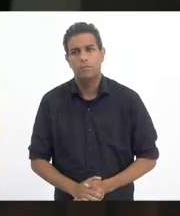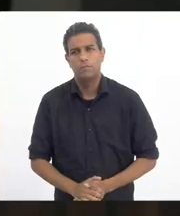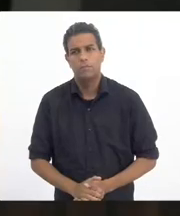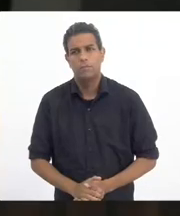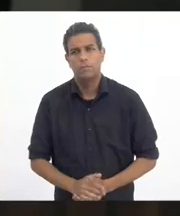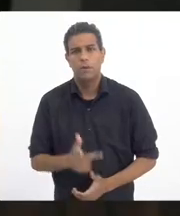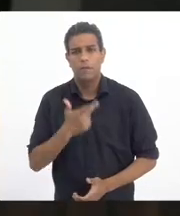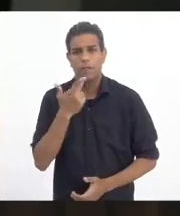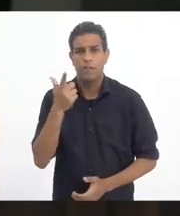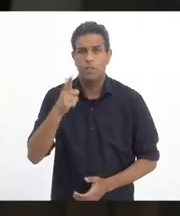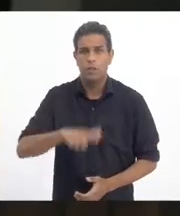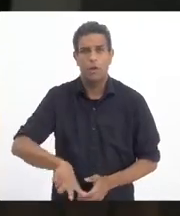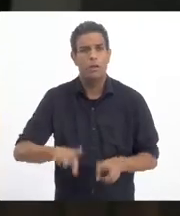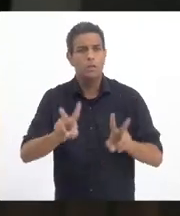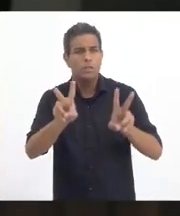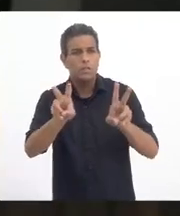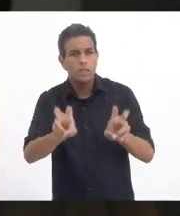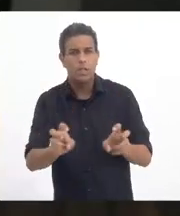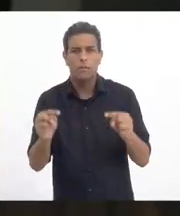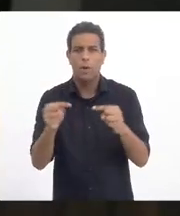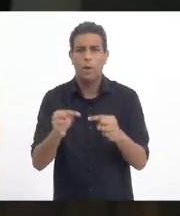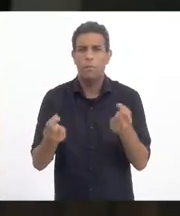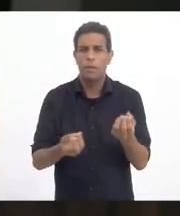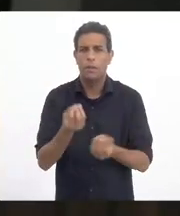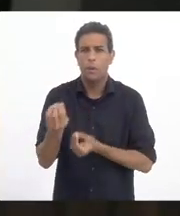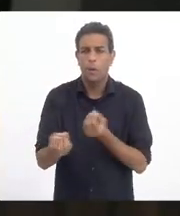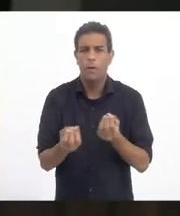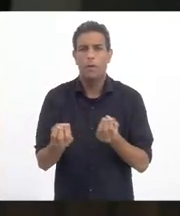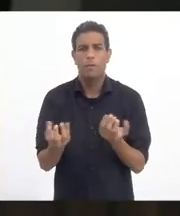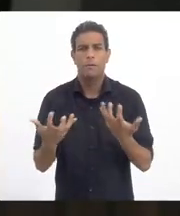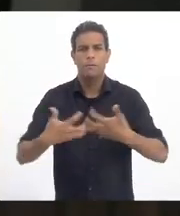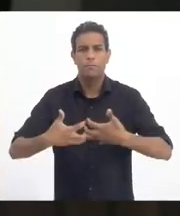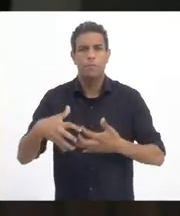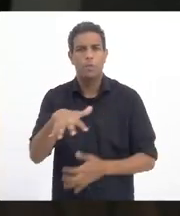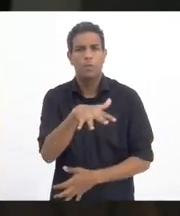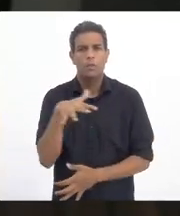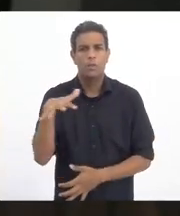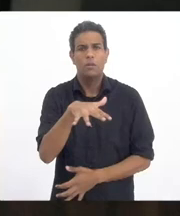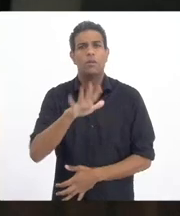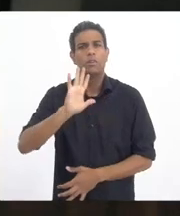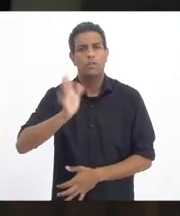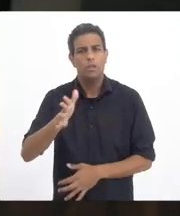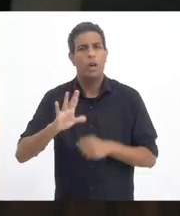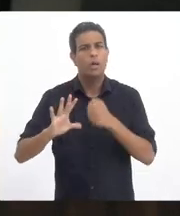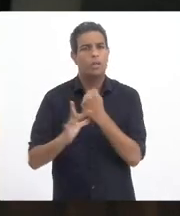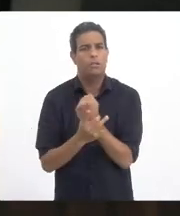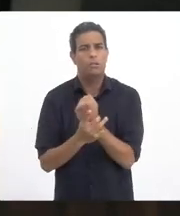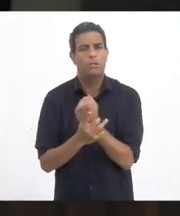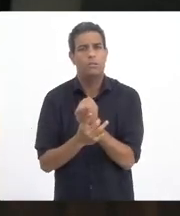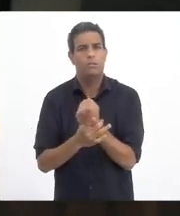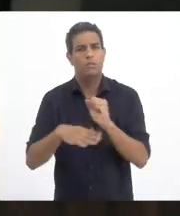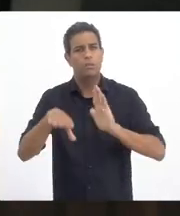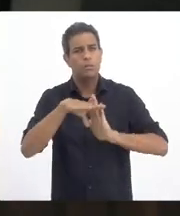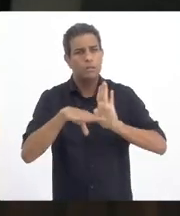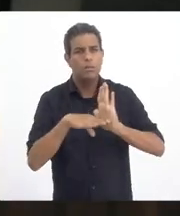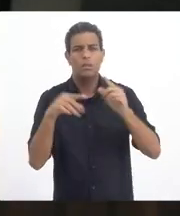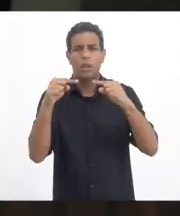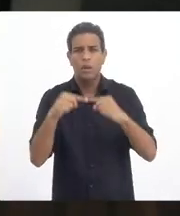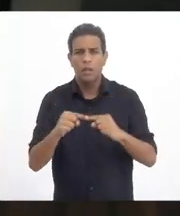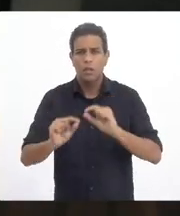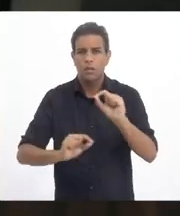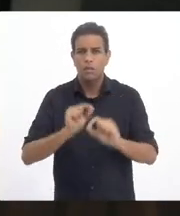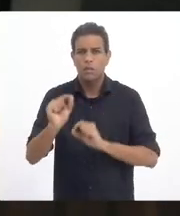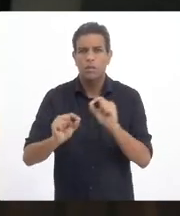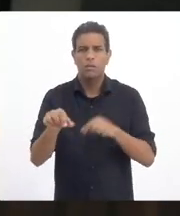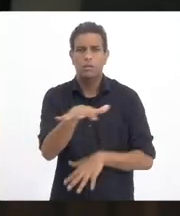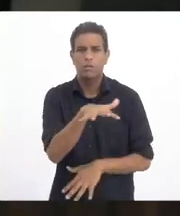Não vou ler o parecer, mas vou só dizer os pontos que já ficaram garantidos no parecer da CCJ,